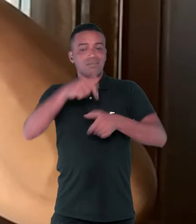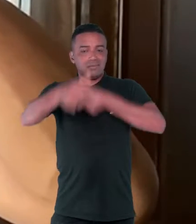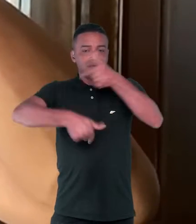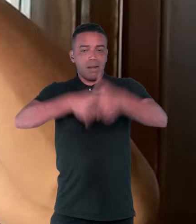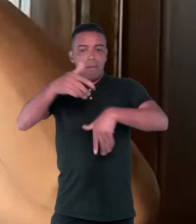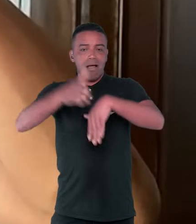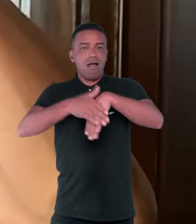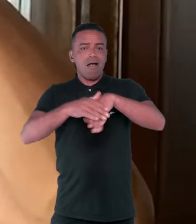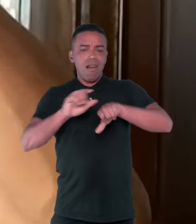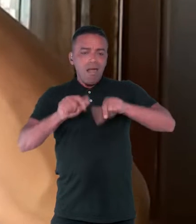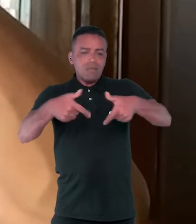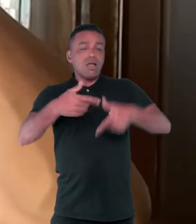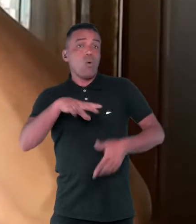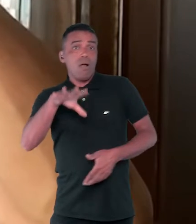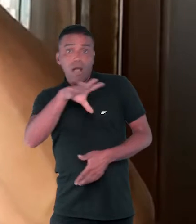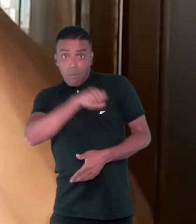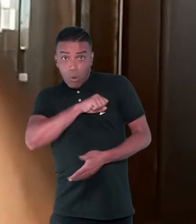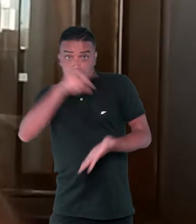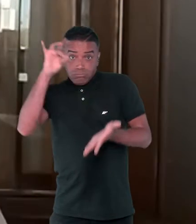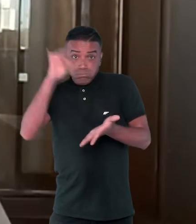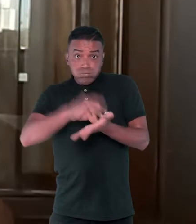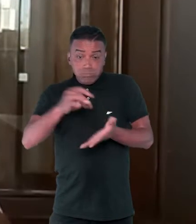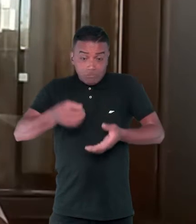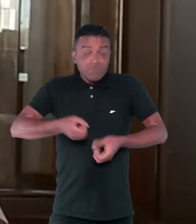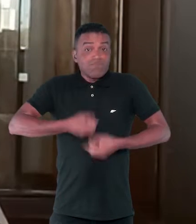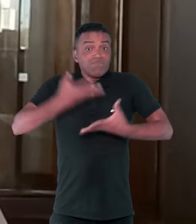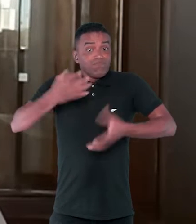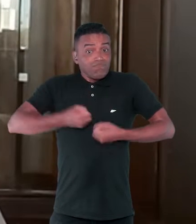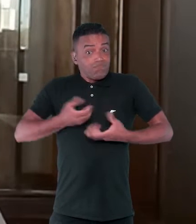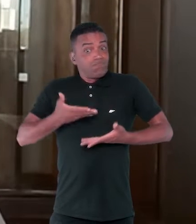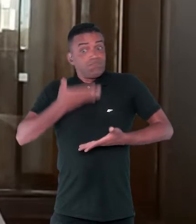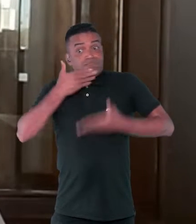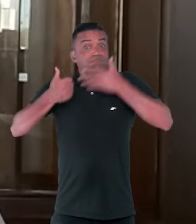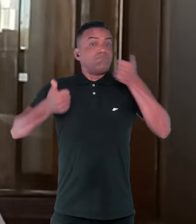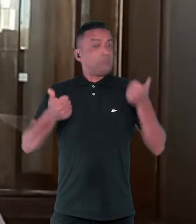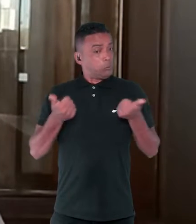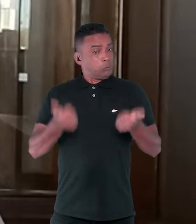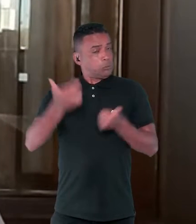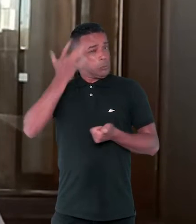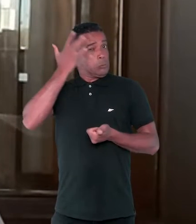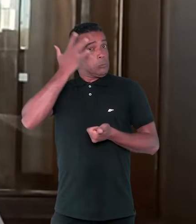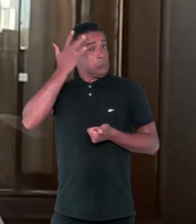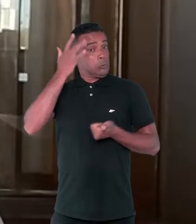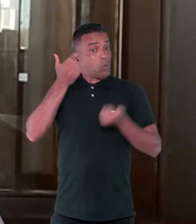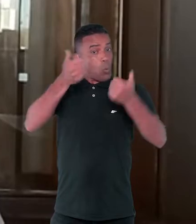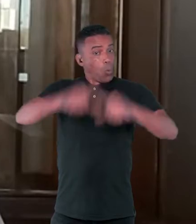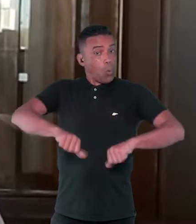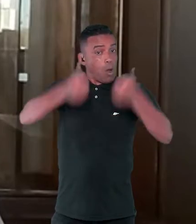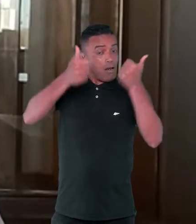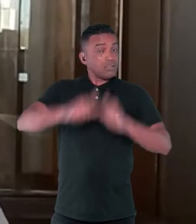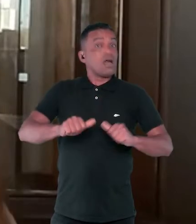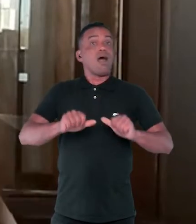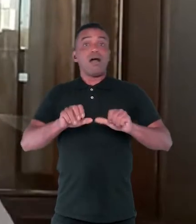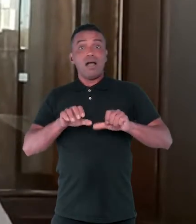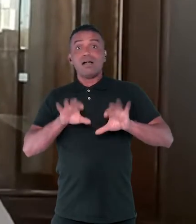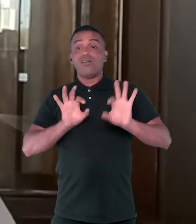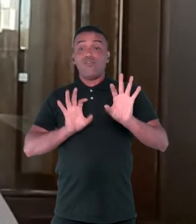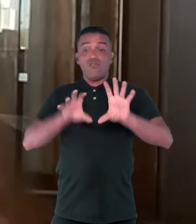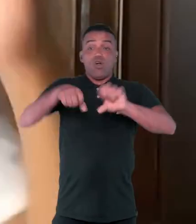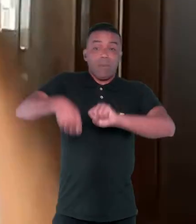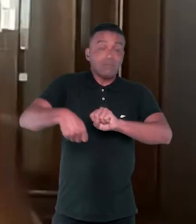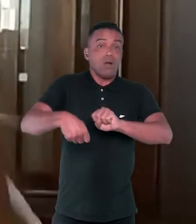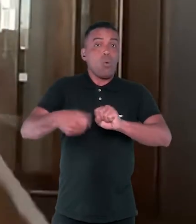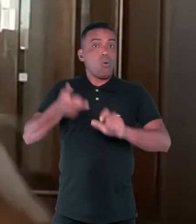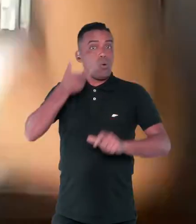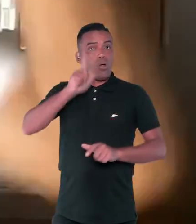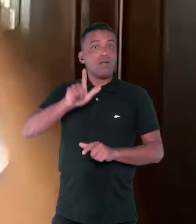tem que fazer, tenta fazer, dar o seu melhor, e se qualifica e se prepara, a oportunidade virá. Quando o